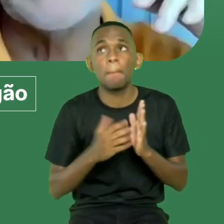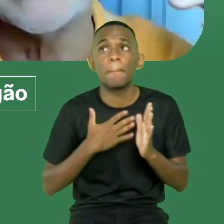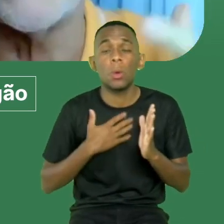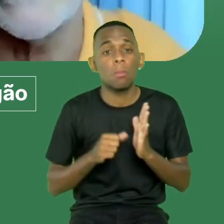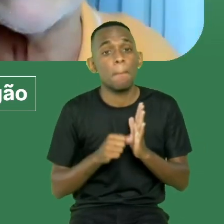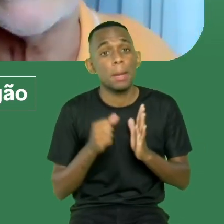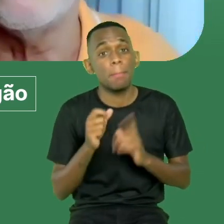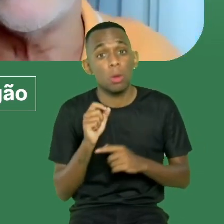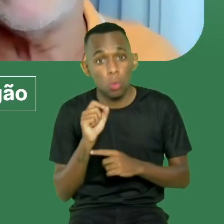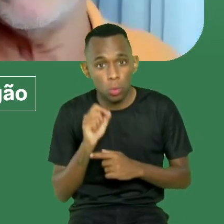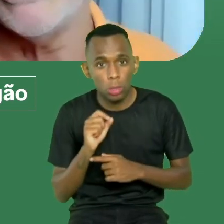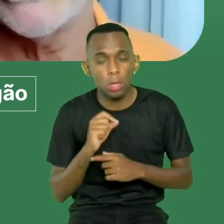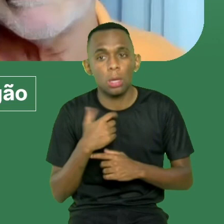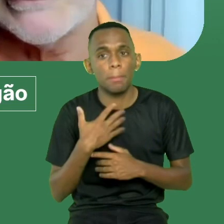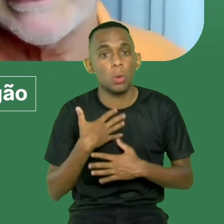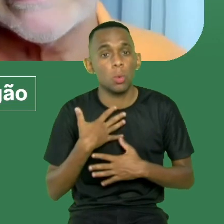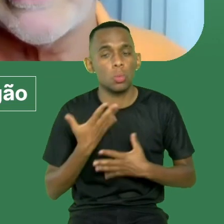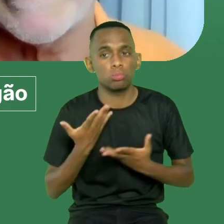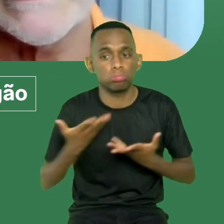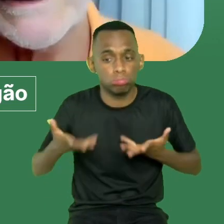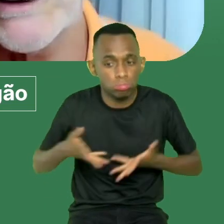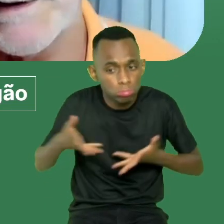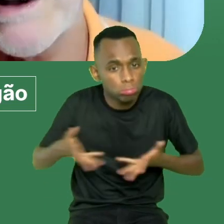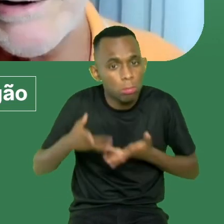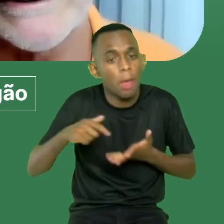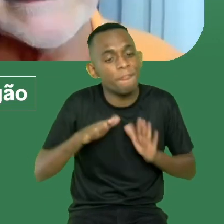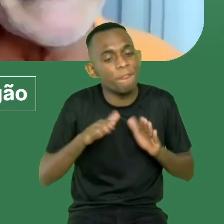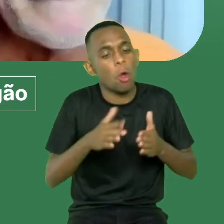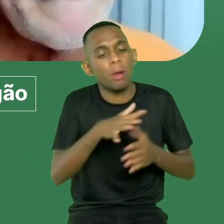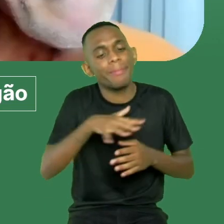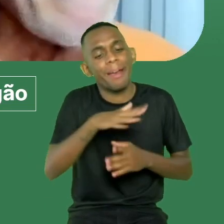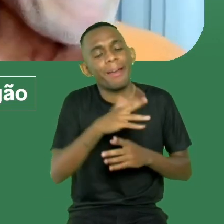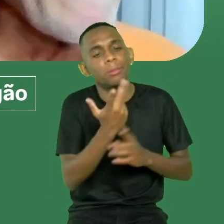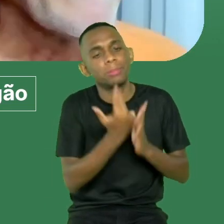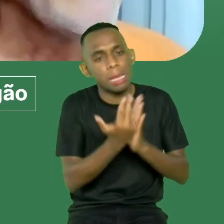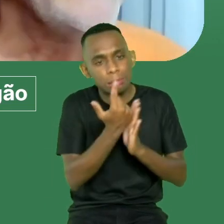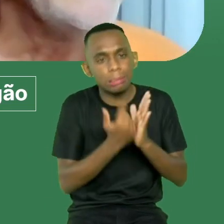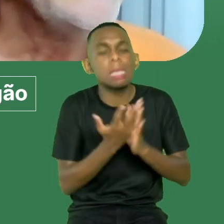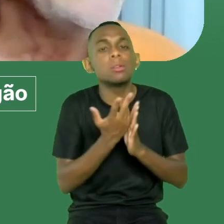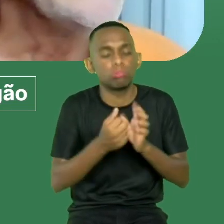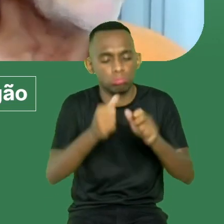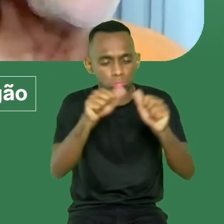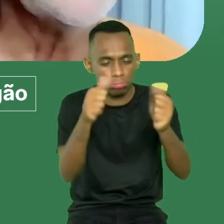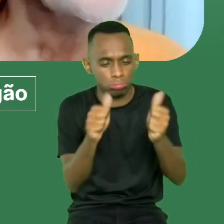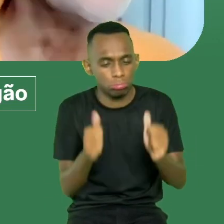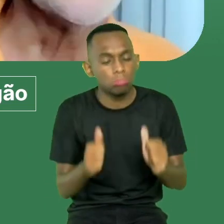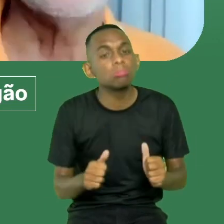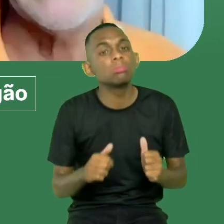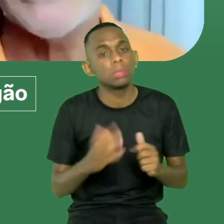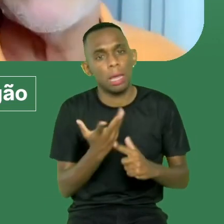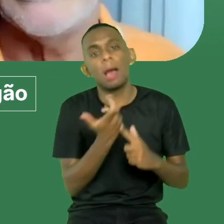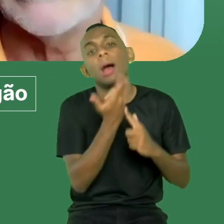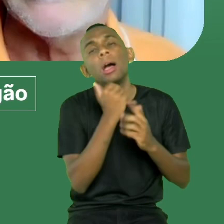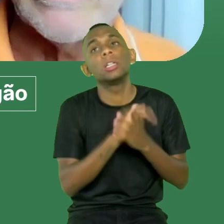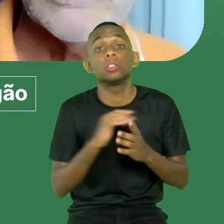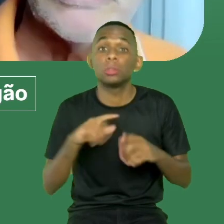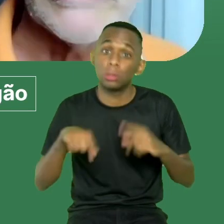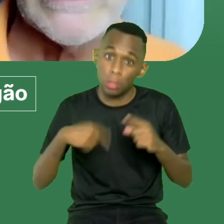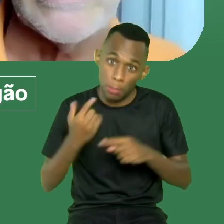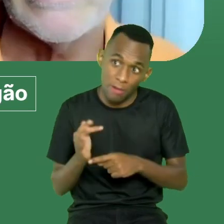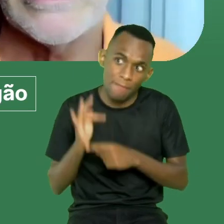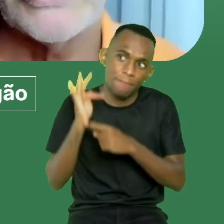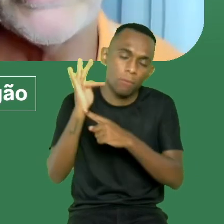A minha primeira vocação foi mesmo para o desenho, para as artes plásticas, né? E tanto que futuramente eu vim